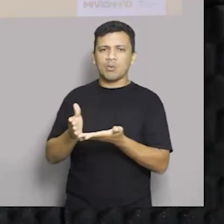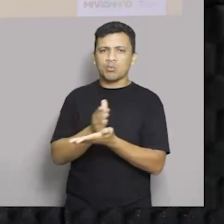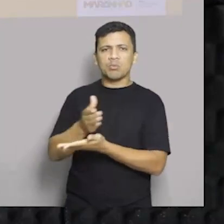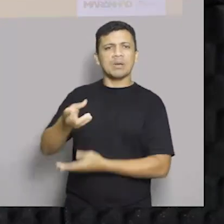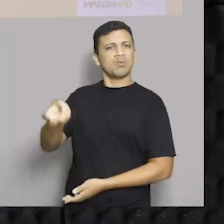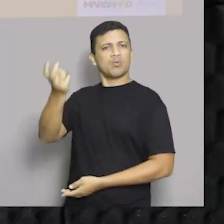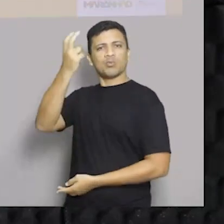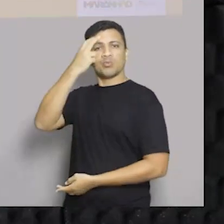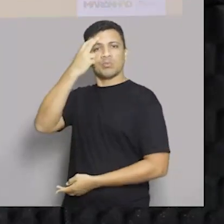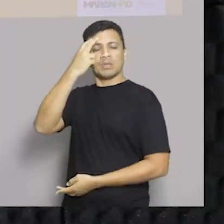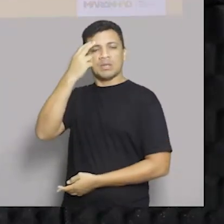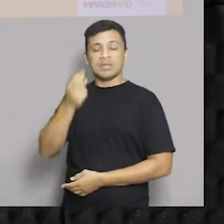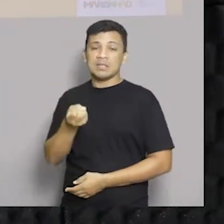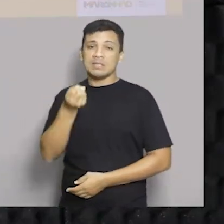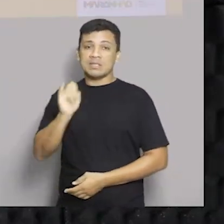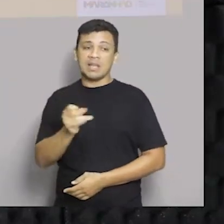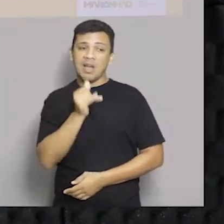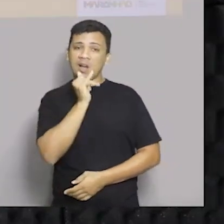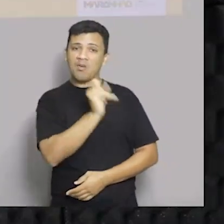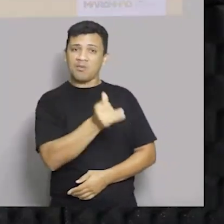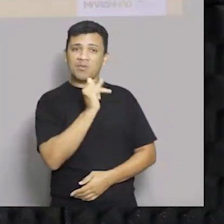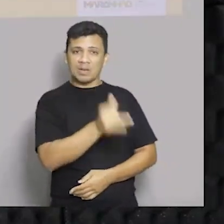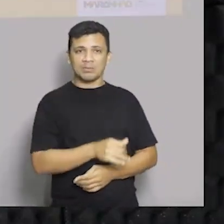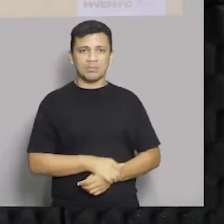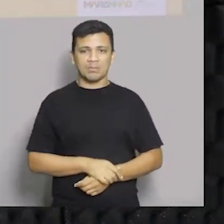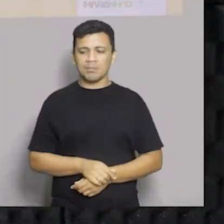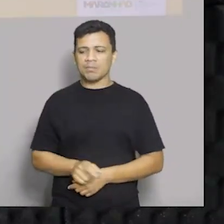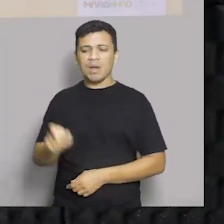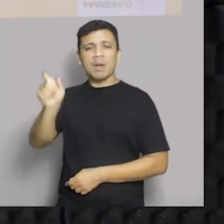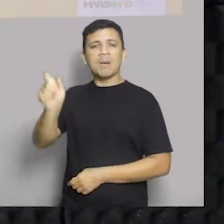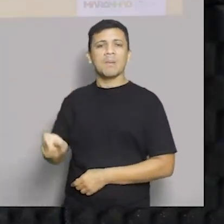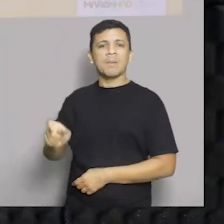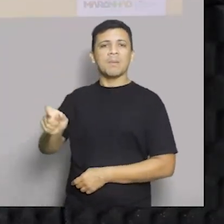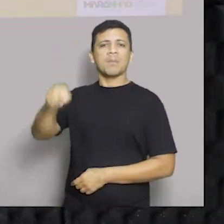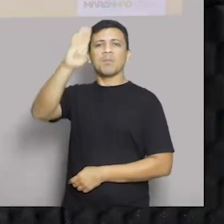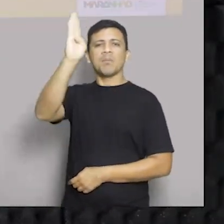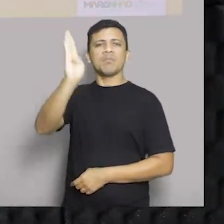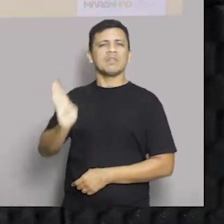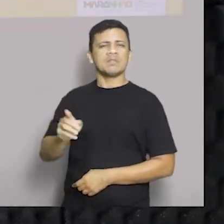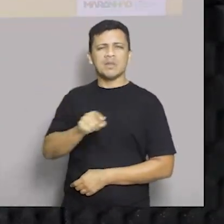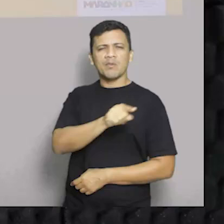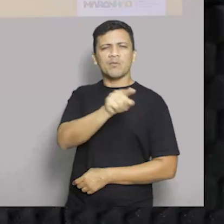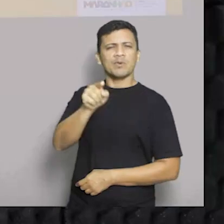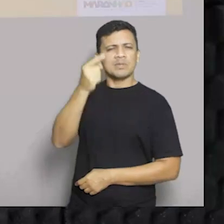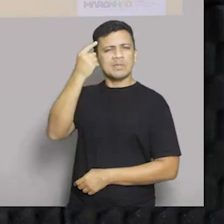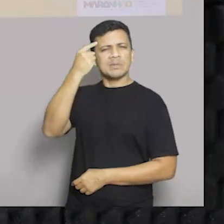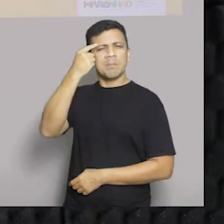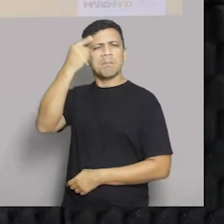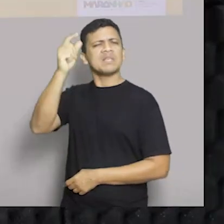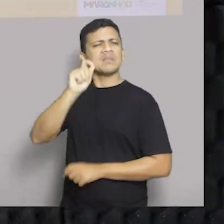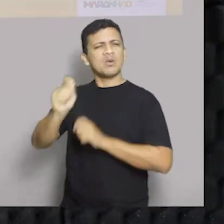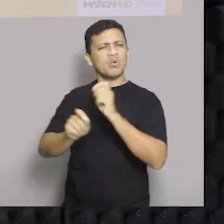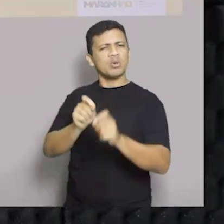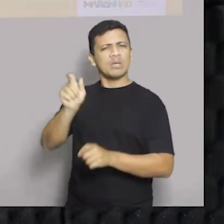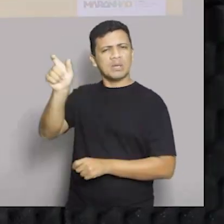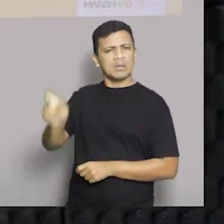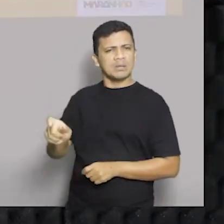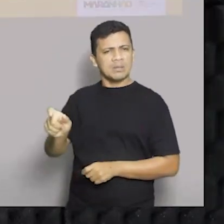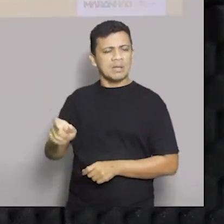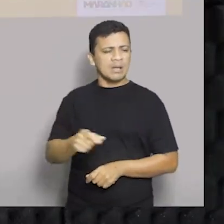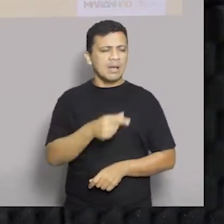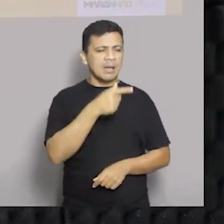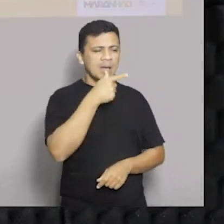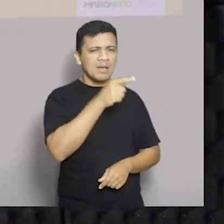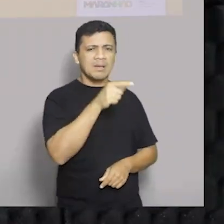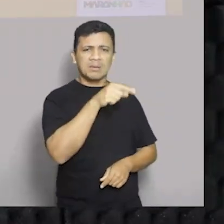cultura. Se eu falo para vocês, por exemplo, brasileiro, que imagem que vocês acreditam que um estrangeiro